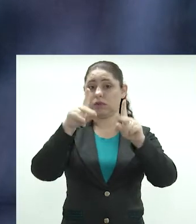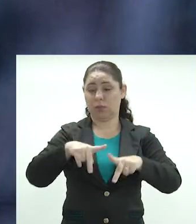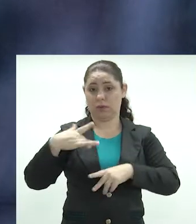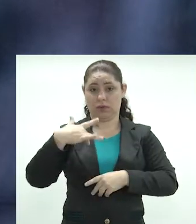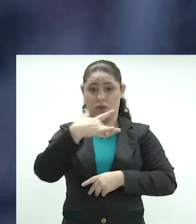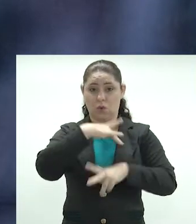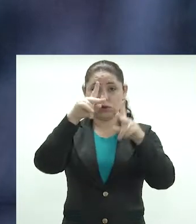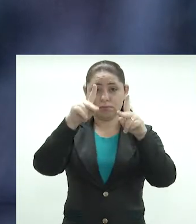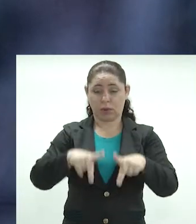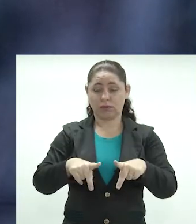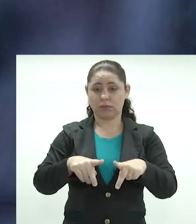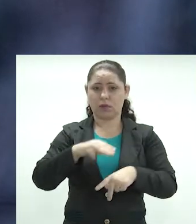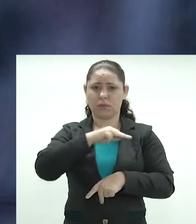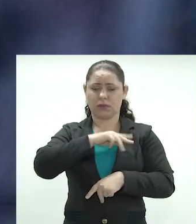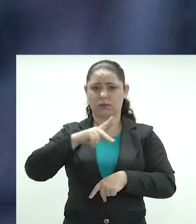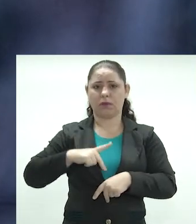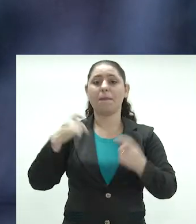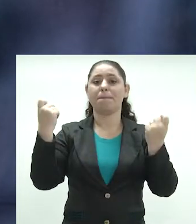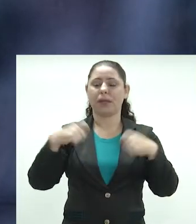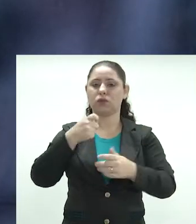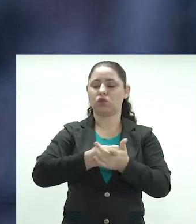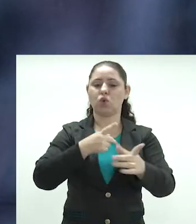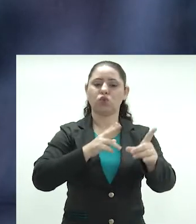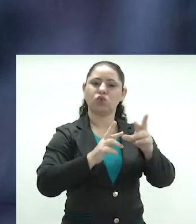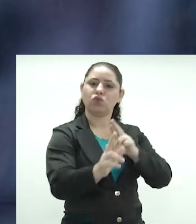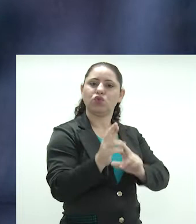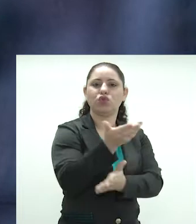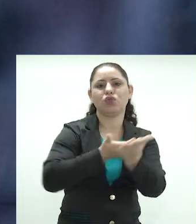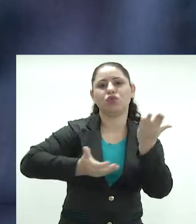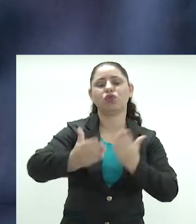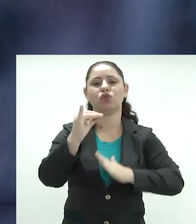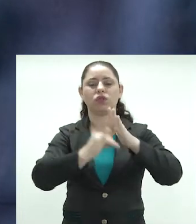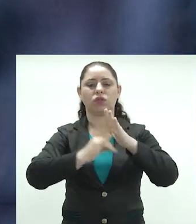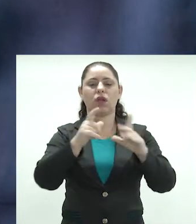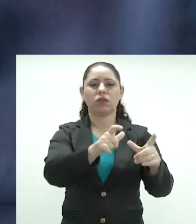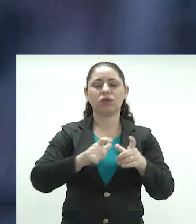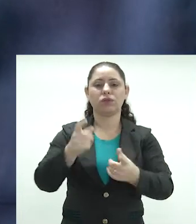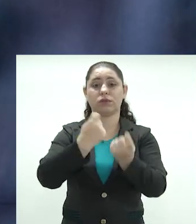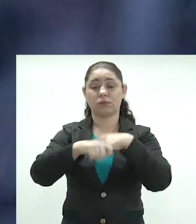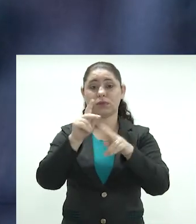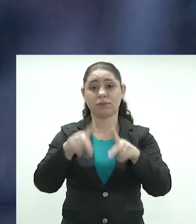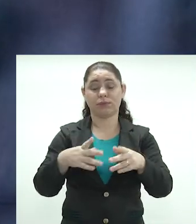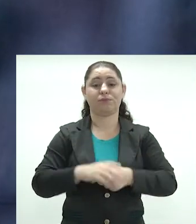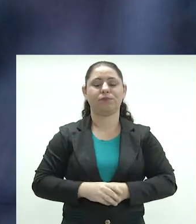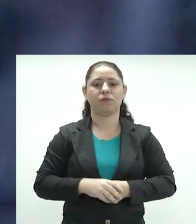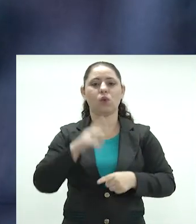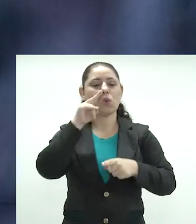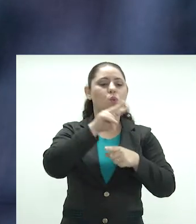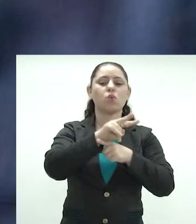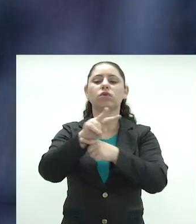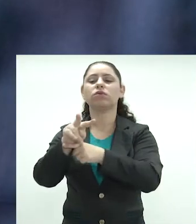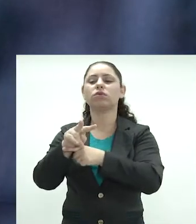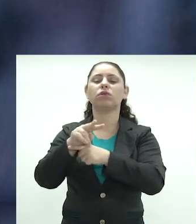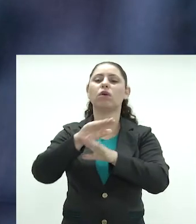sobre a questão da segurança pública, da saúde pública. O Ministério Público tem que manter um diálogo constante com todos os setores da administração